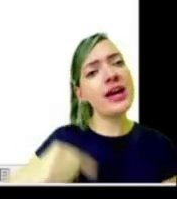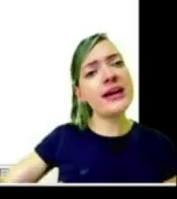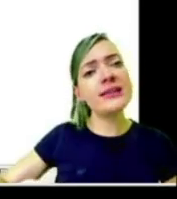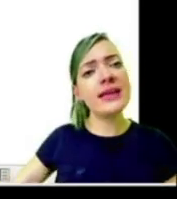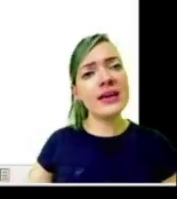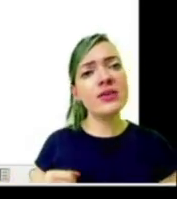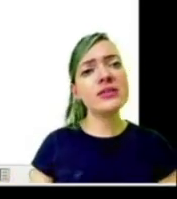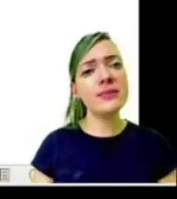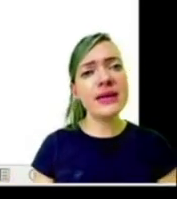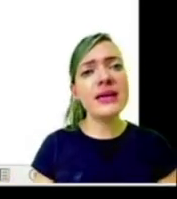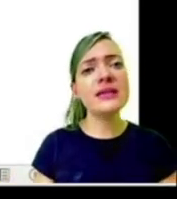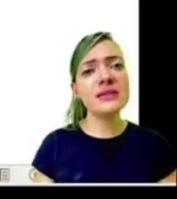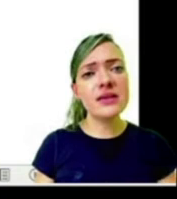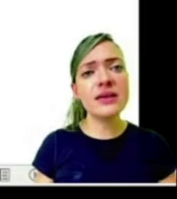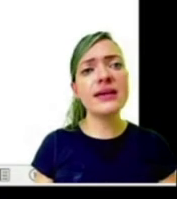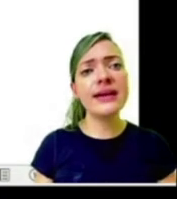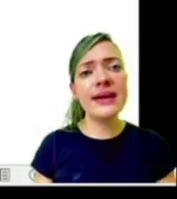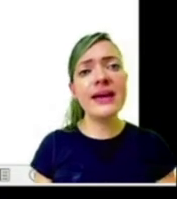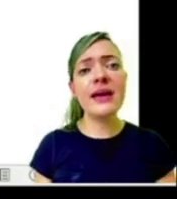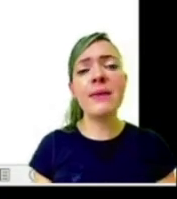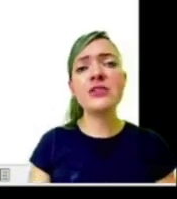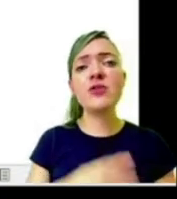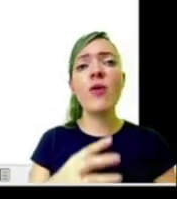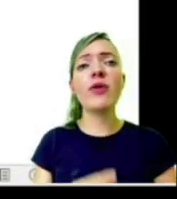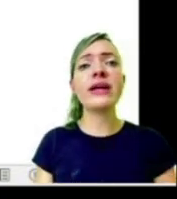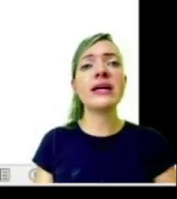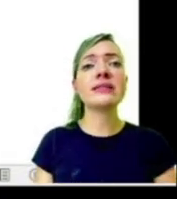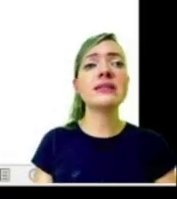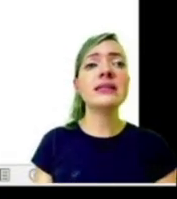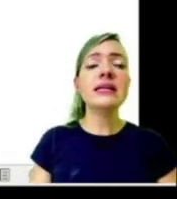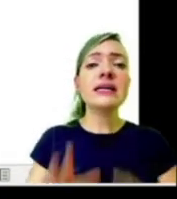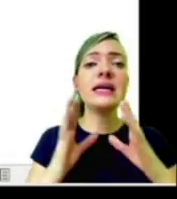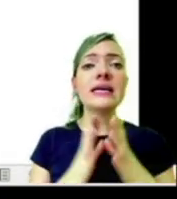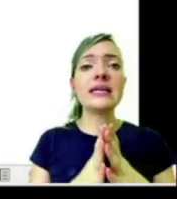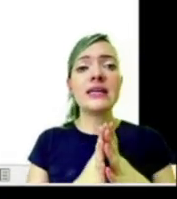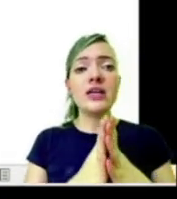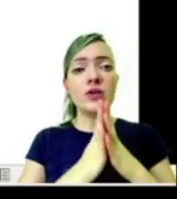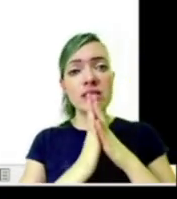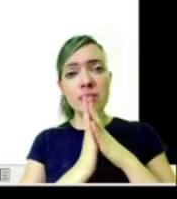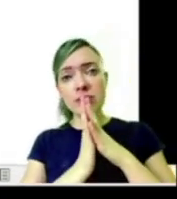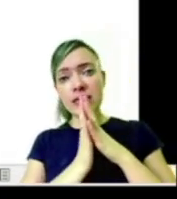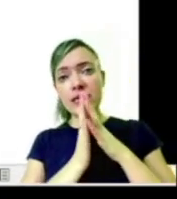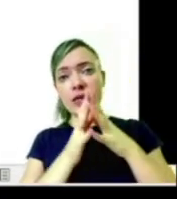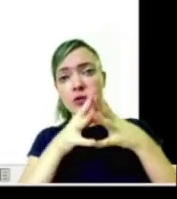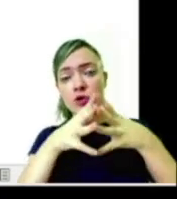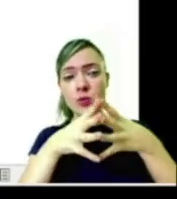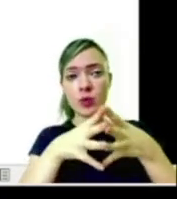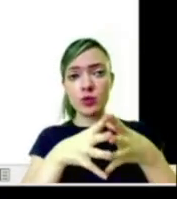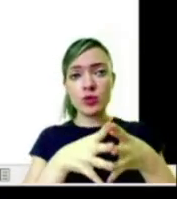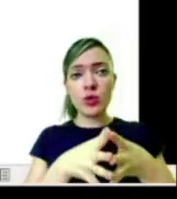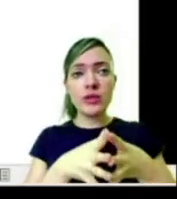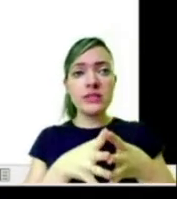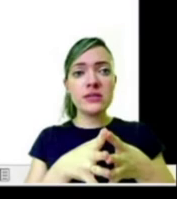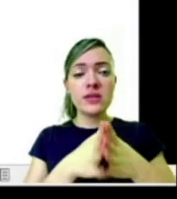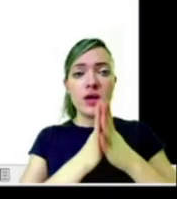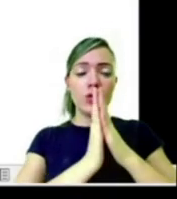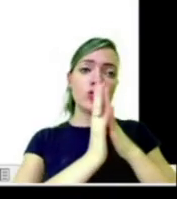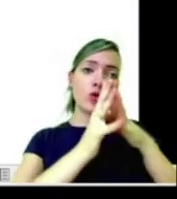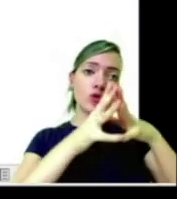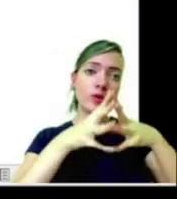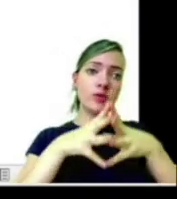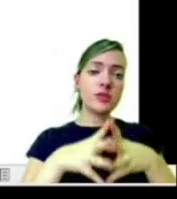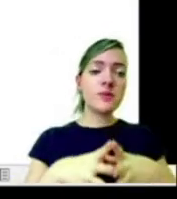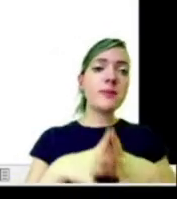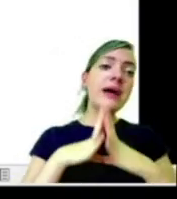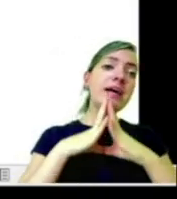isso chega até a nossa mesa. É, mas como, Renata? Galera, nós temos ali os produtores,